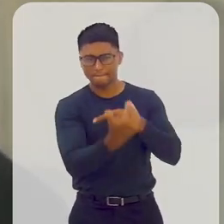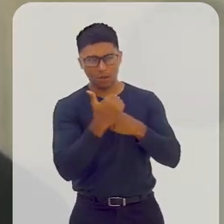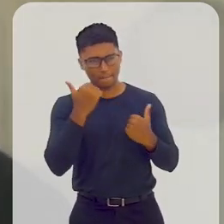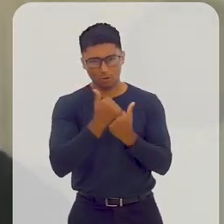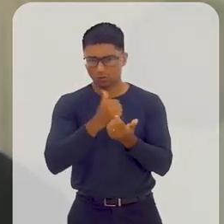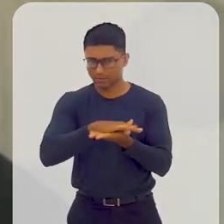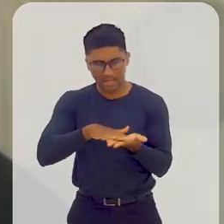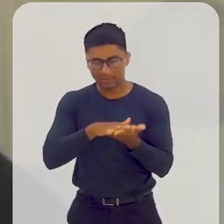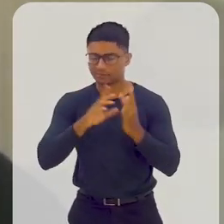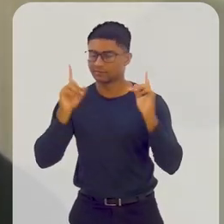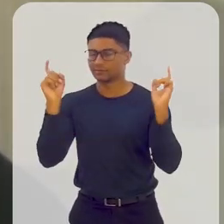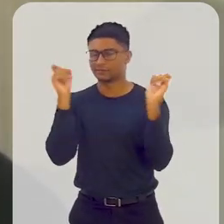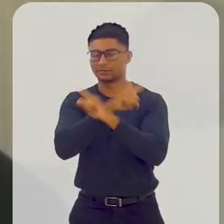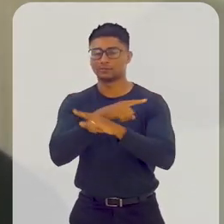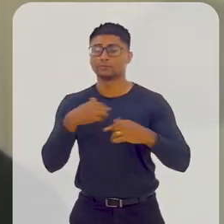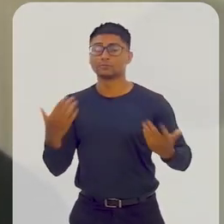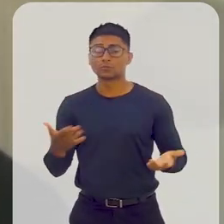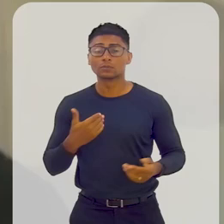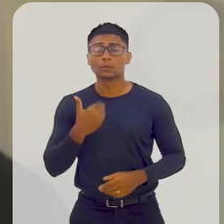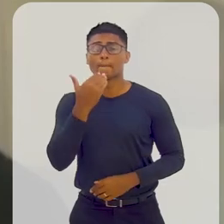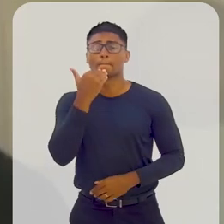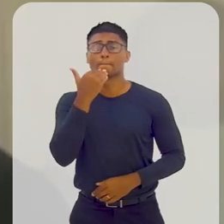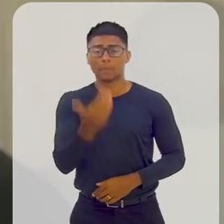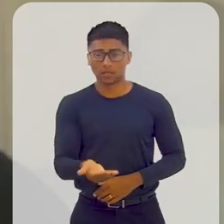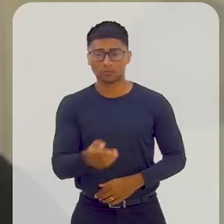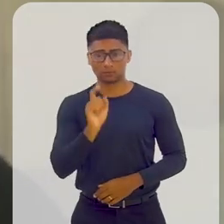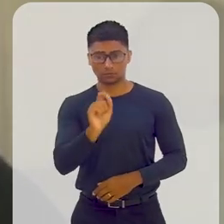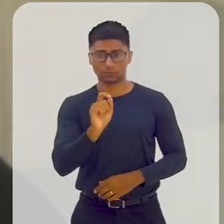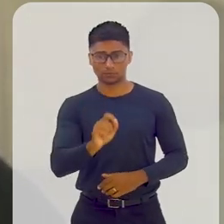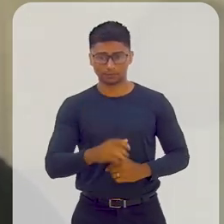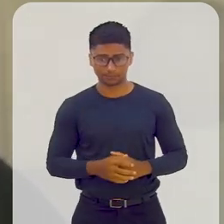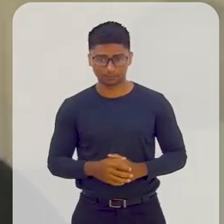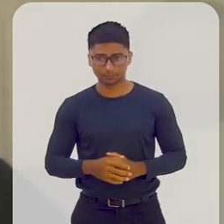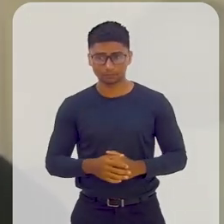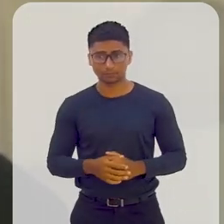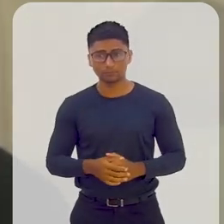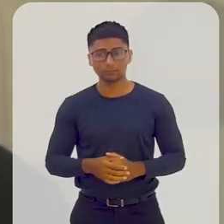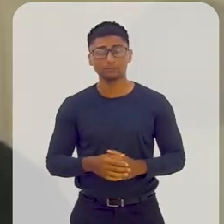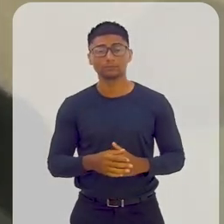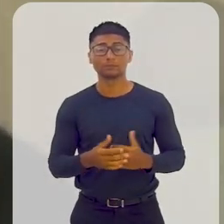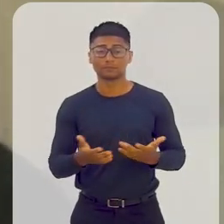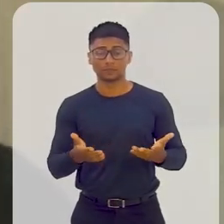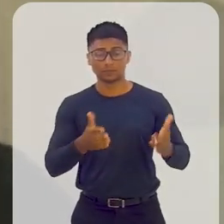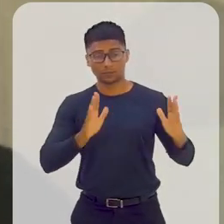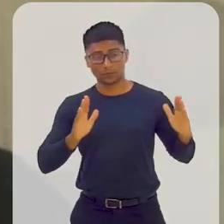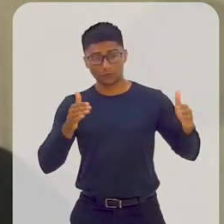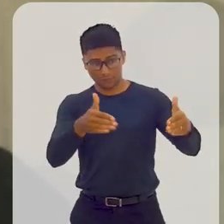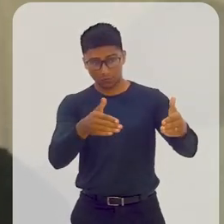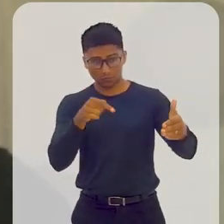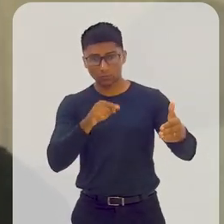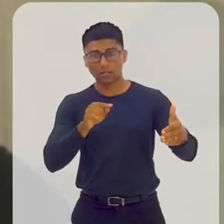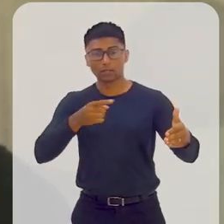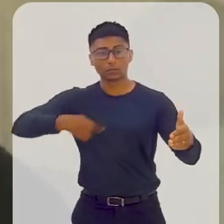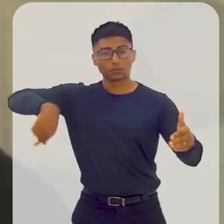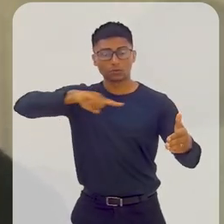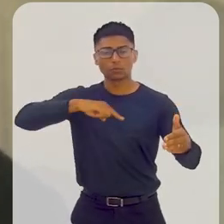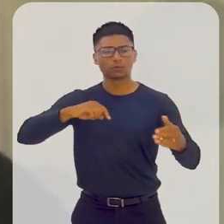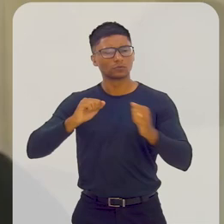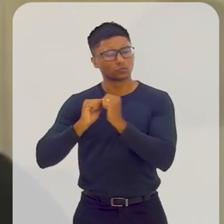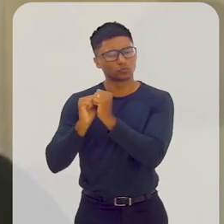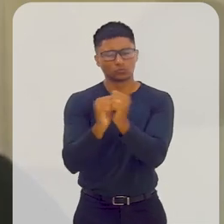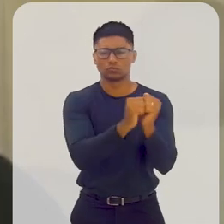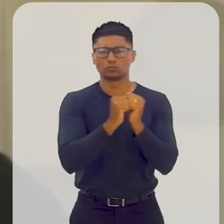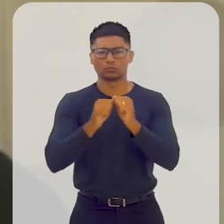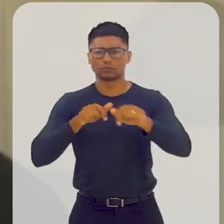As coisas ficam bem mais difíceis. Então, é um apelo que eu faço, né? E quem te espera do fora é isso aí. Quem te